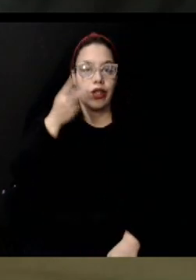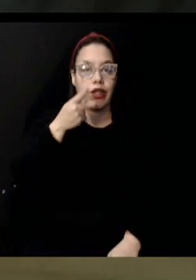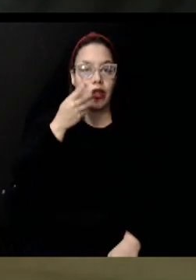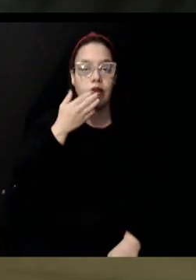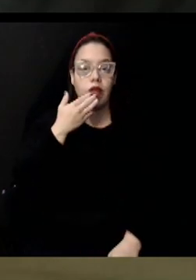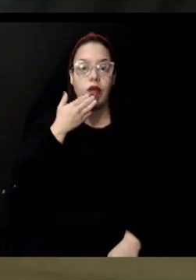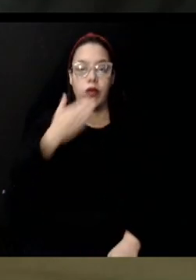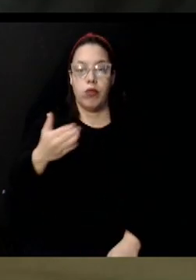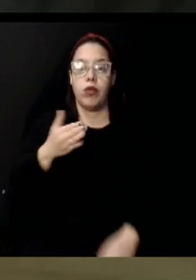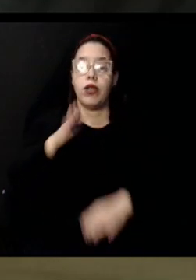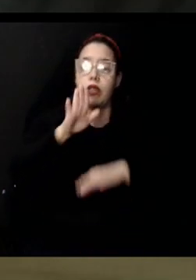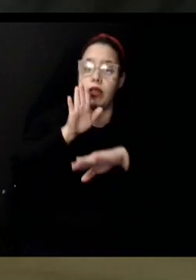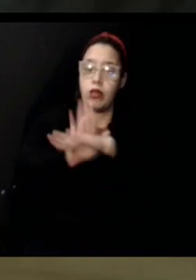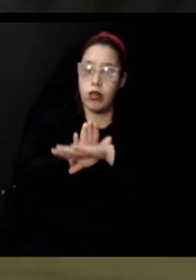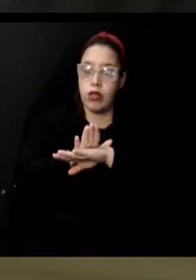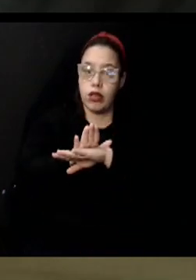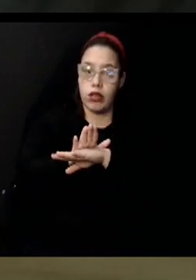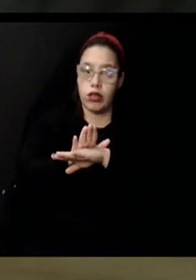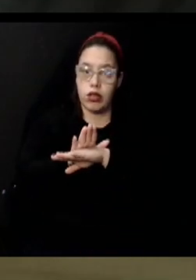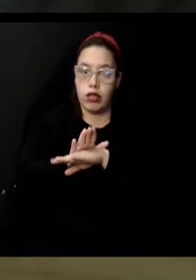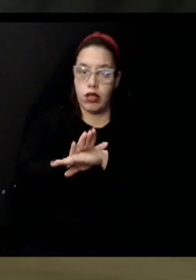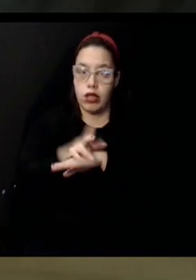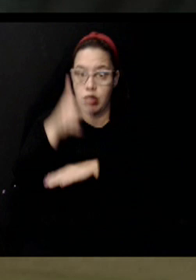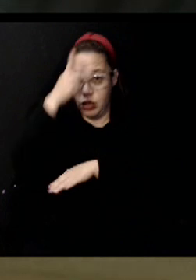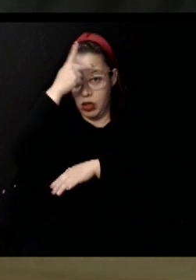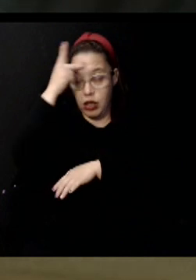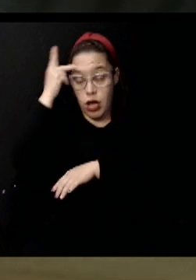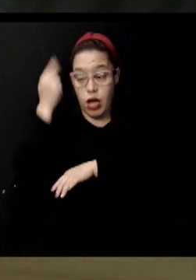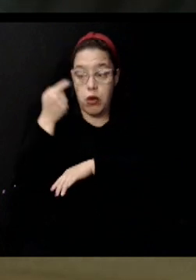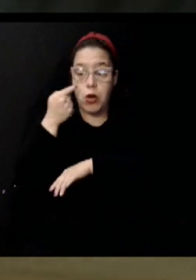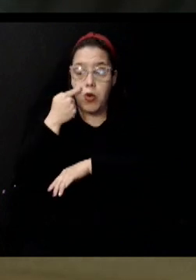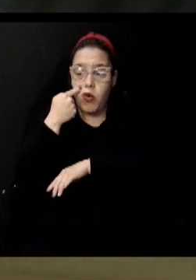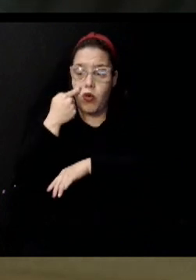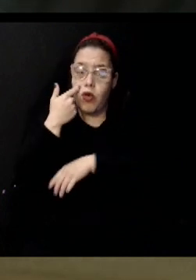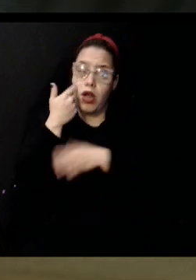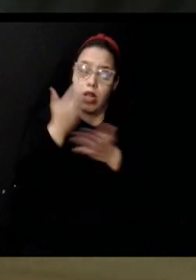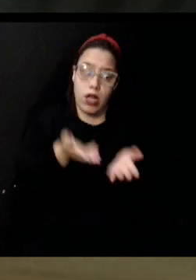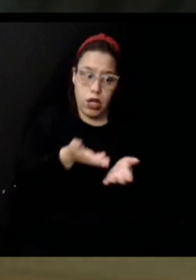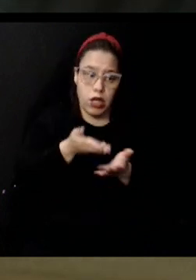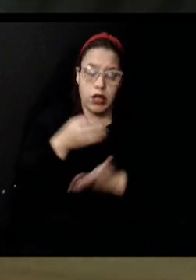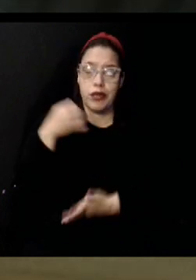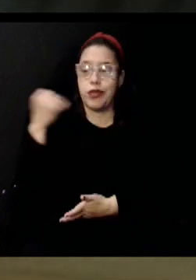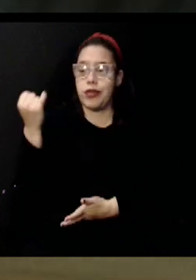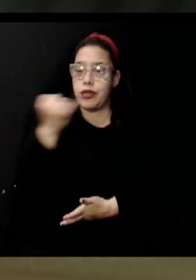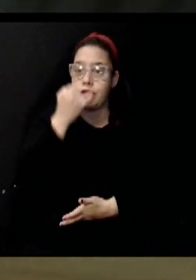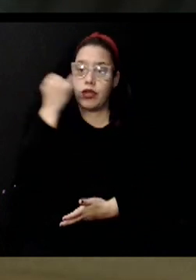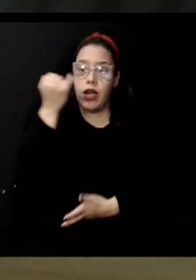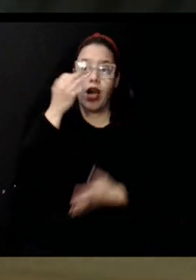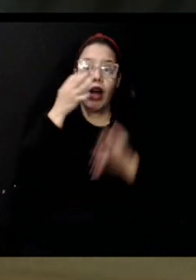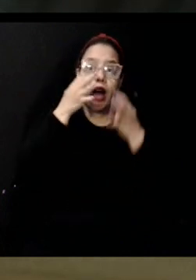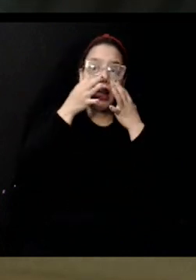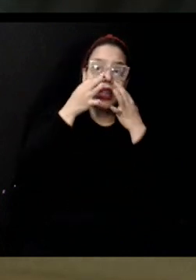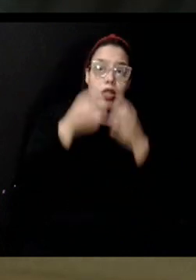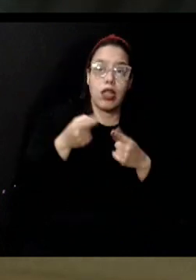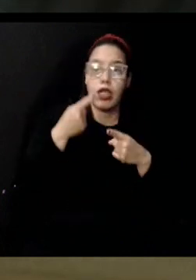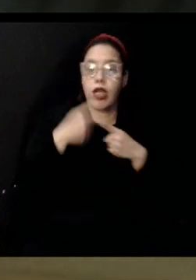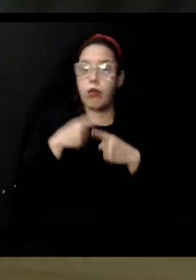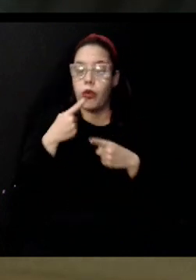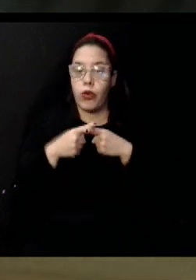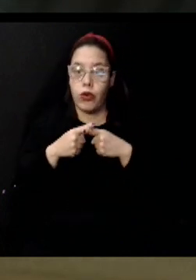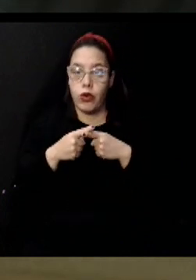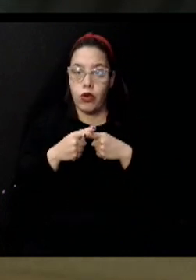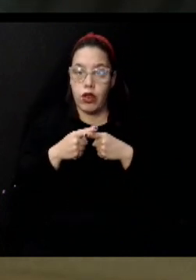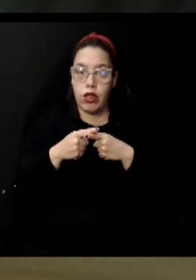socorro. É, E às vezes as pessoas não vê dessa forma. E é importante a gente se atentar, porque assim, excesso de